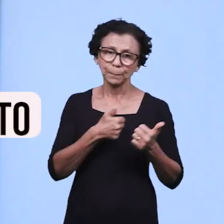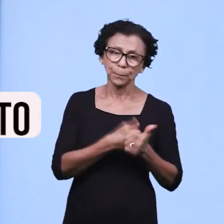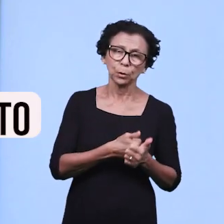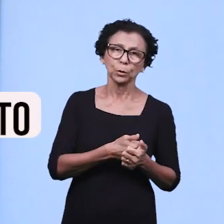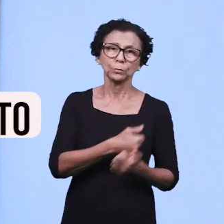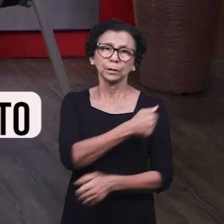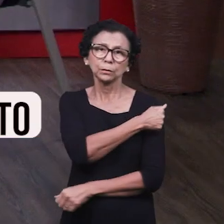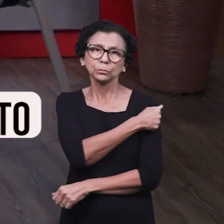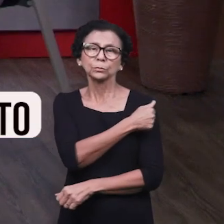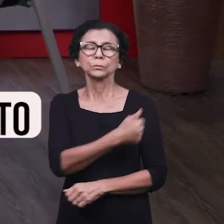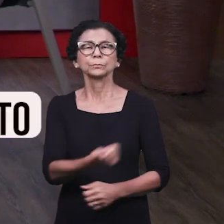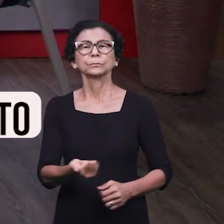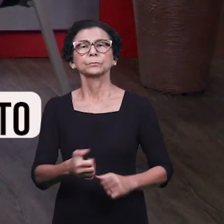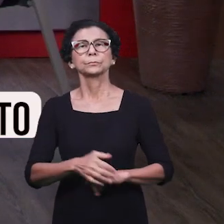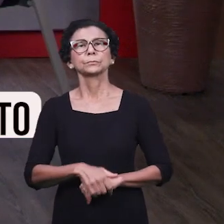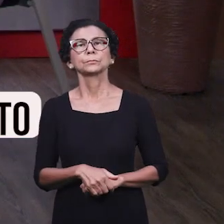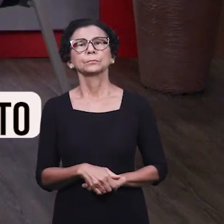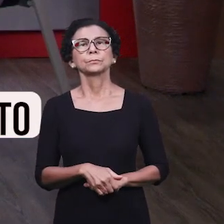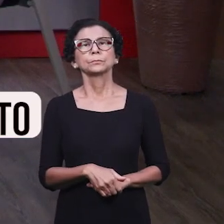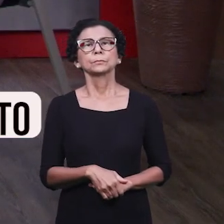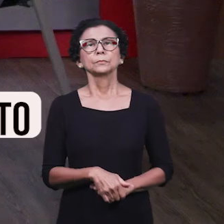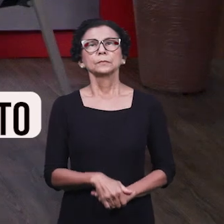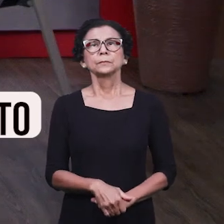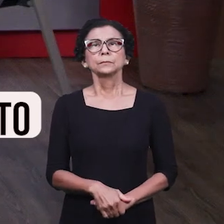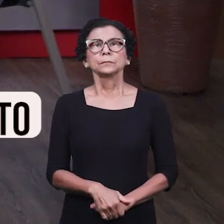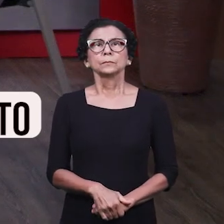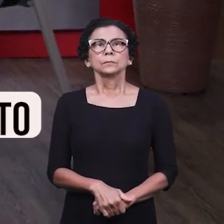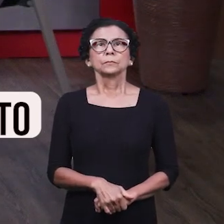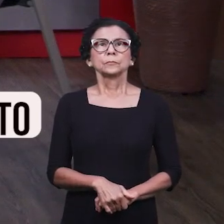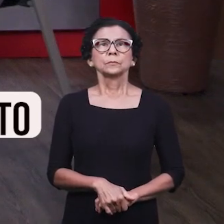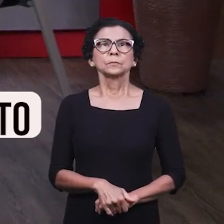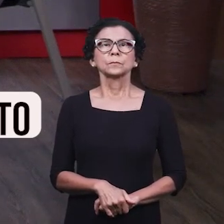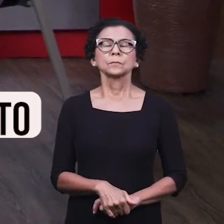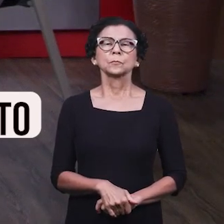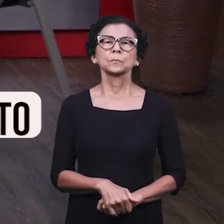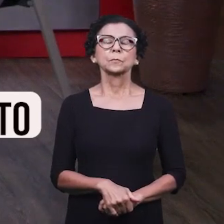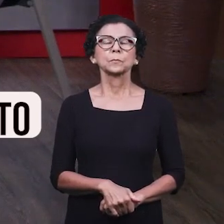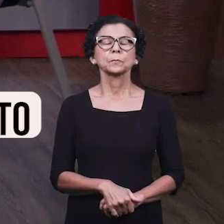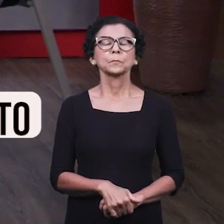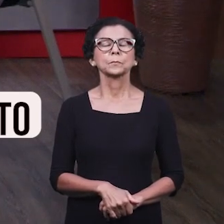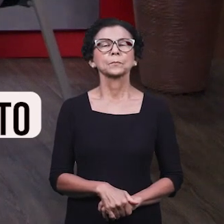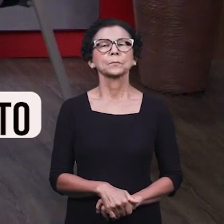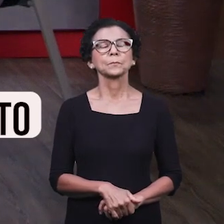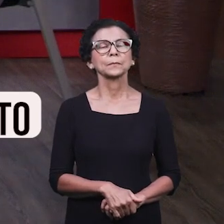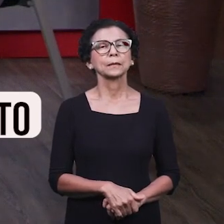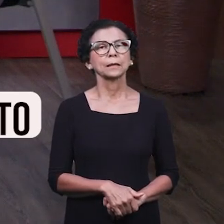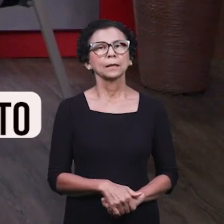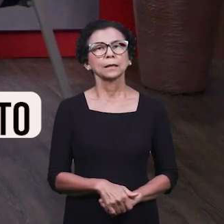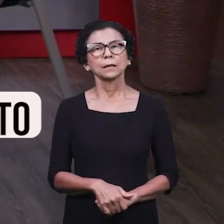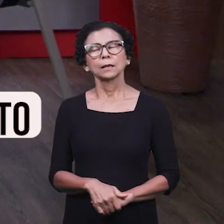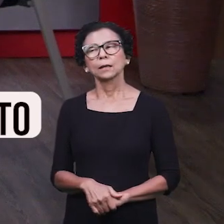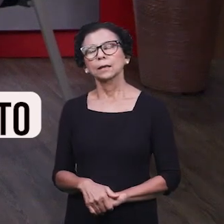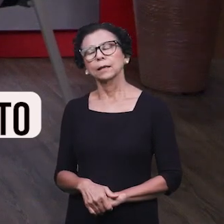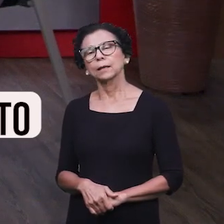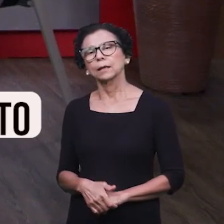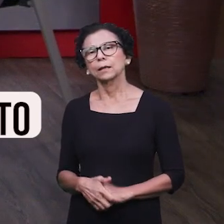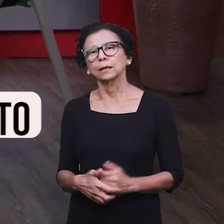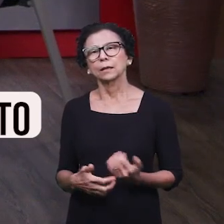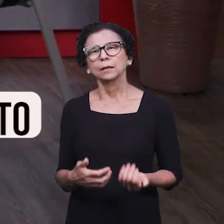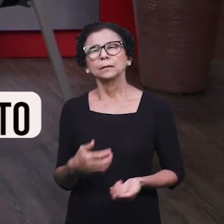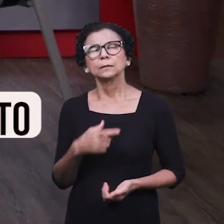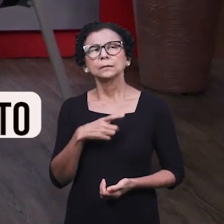aí. Verdade. É isso mesmo. Agora, existem programas, Davina, ou recursos assim